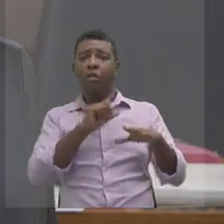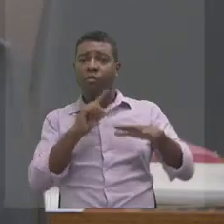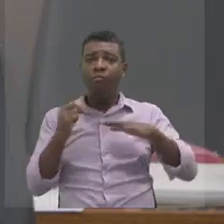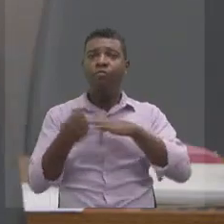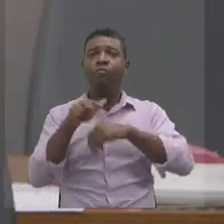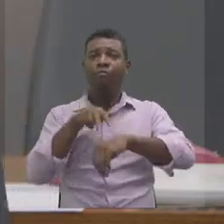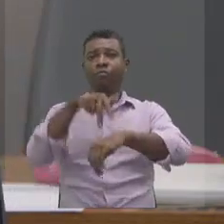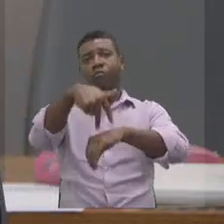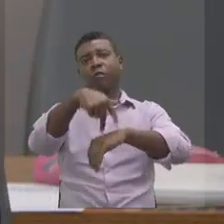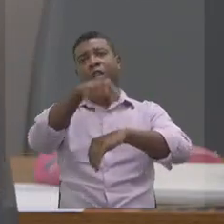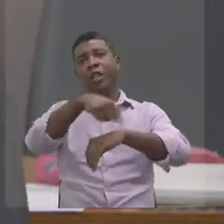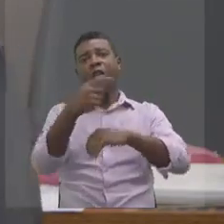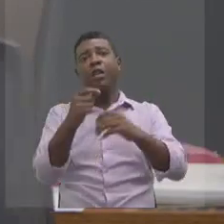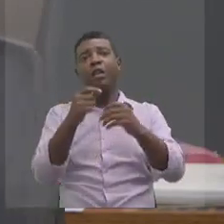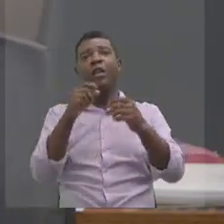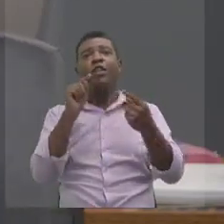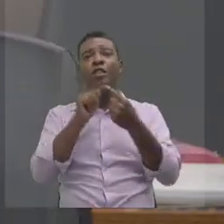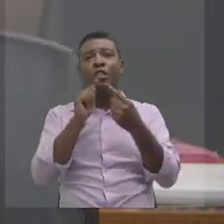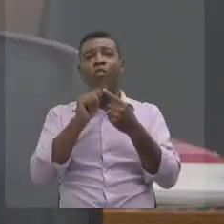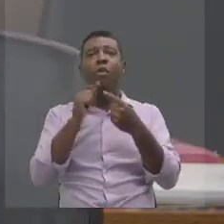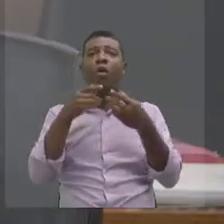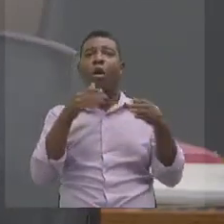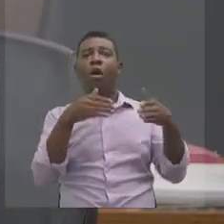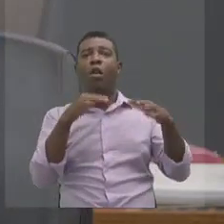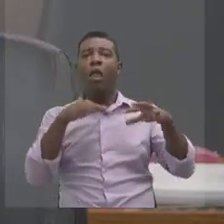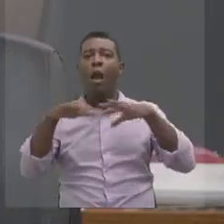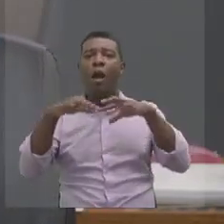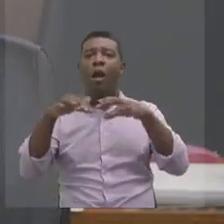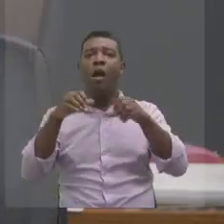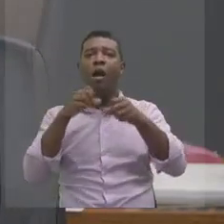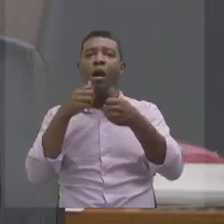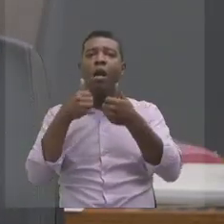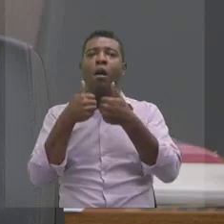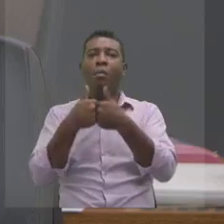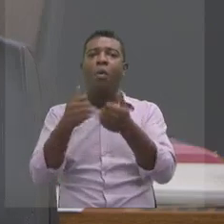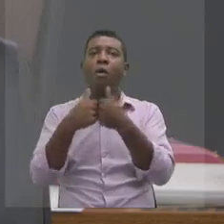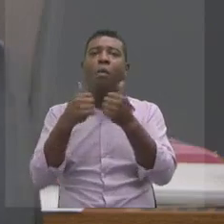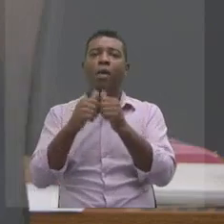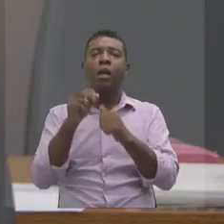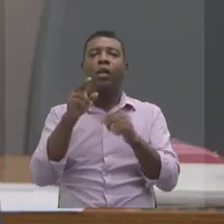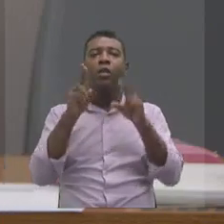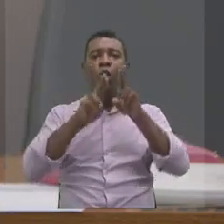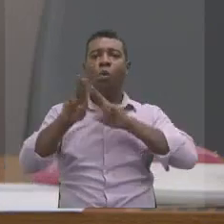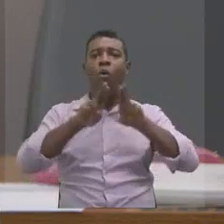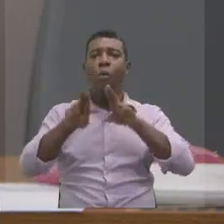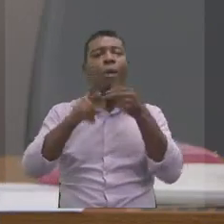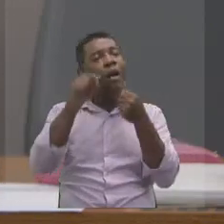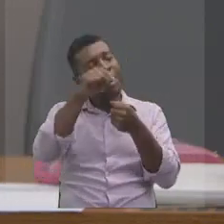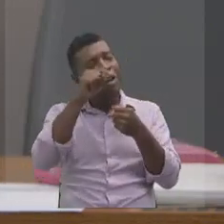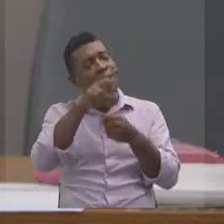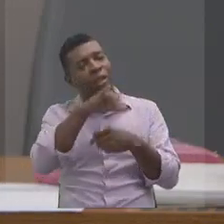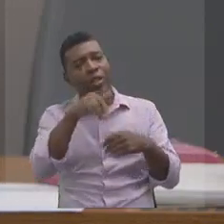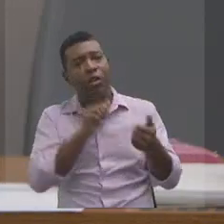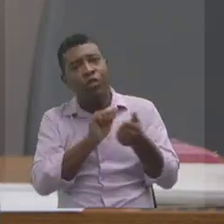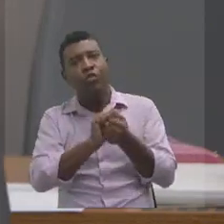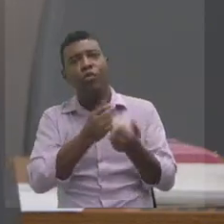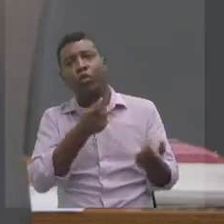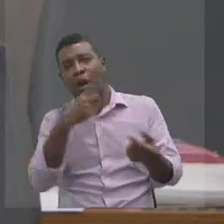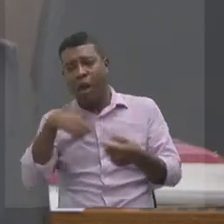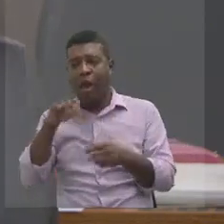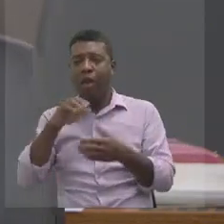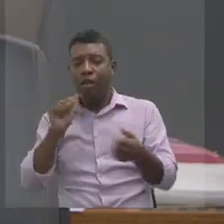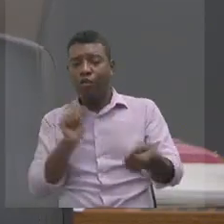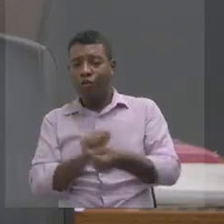dessa causa da mobilidade para acompanhar também e nos cobrar essa execução estaremos juntos aí nessa jornada desse contrato que se iniciou agora